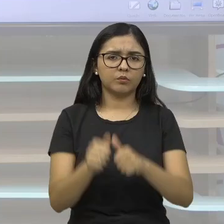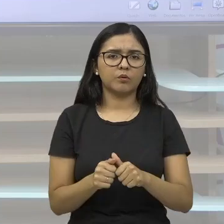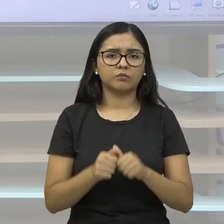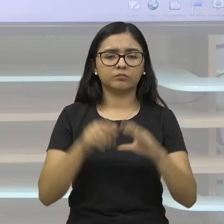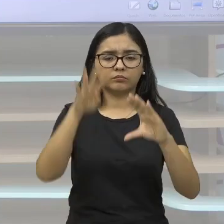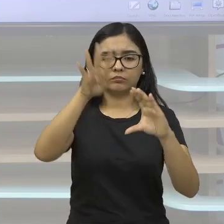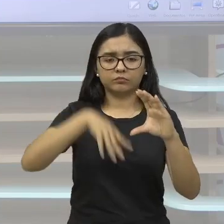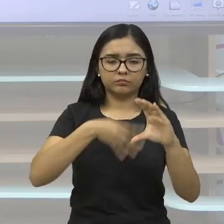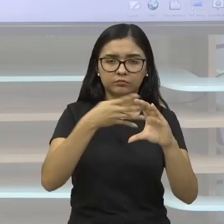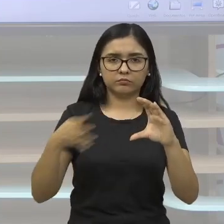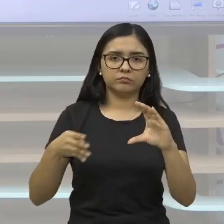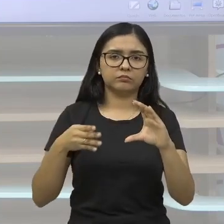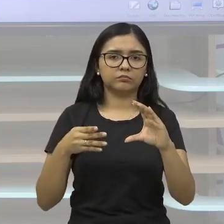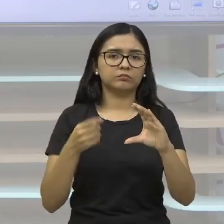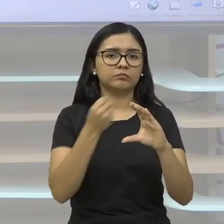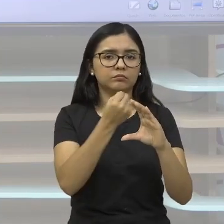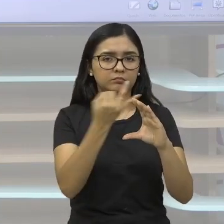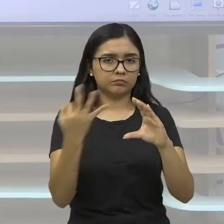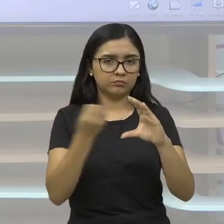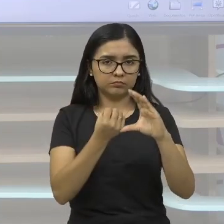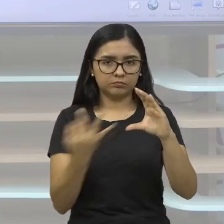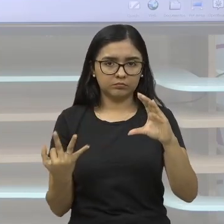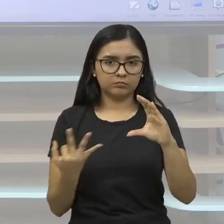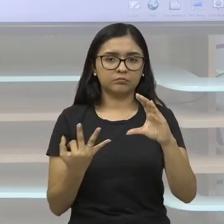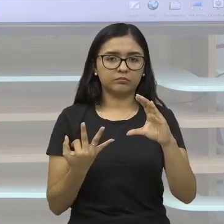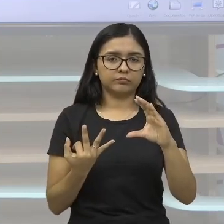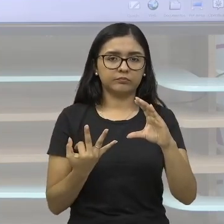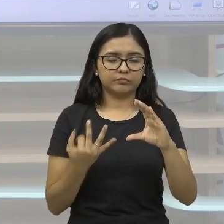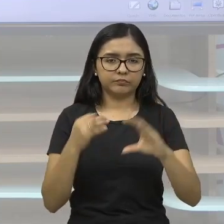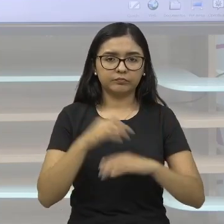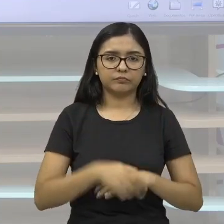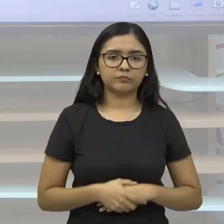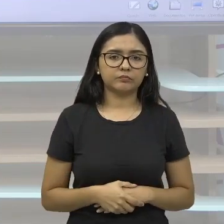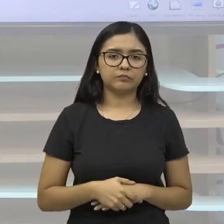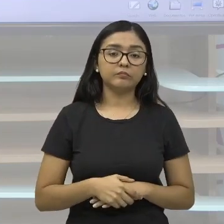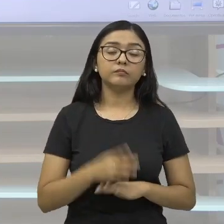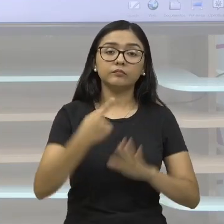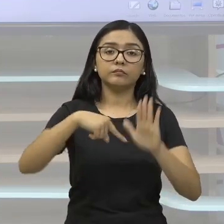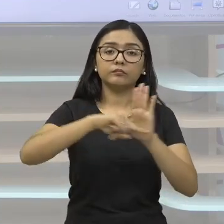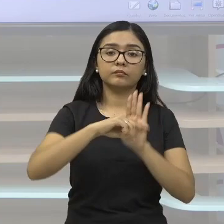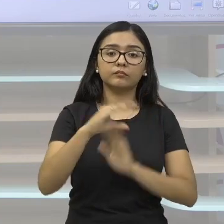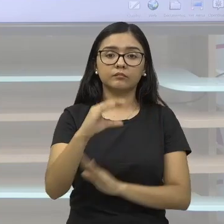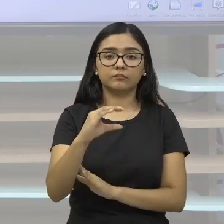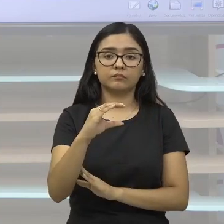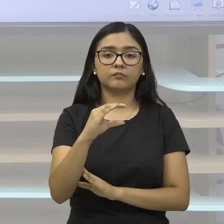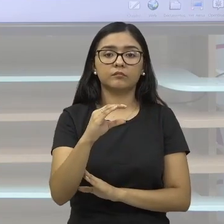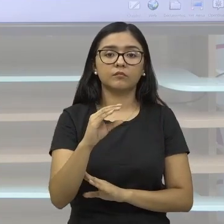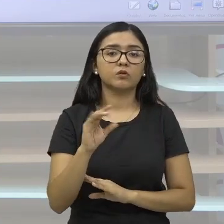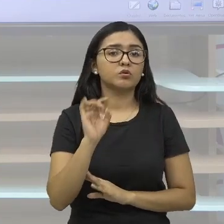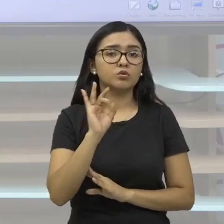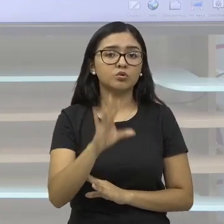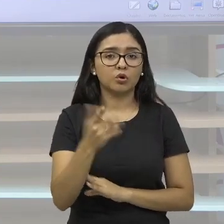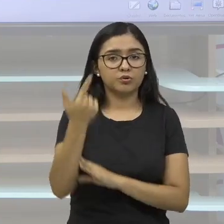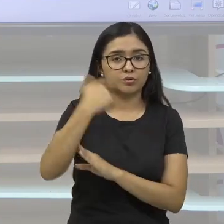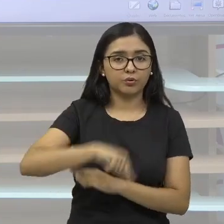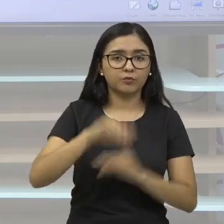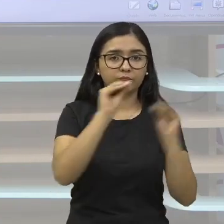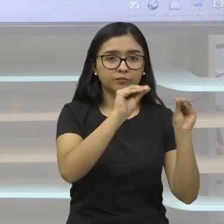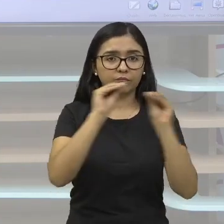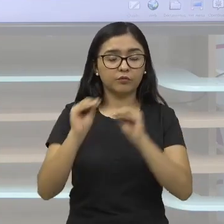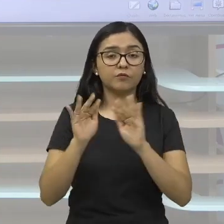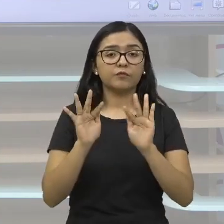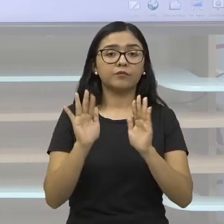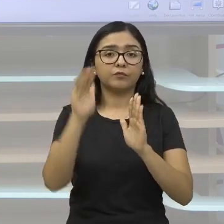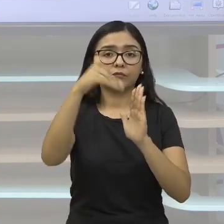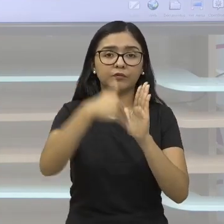matriz B, tá? Que resultou essa daqui. E no caso da matriz C, eu apenas repeti lá no final, né? Porque a matriz